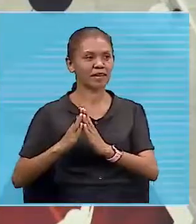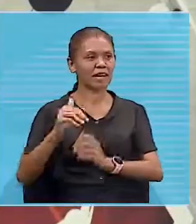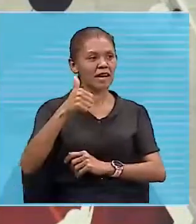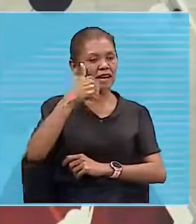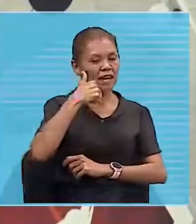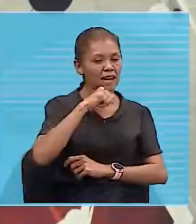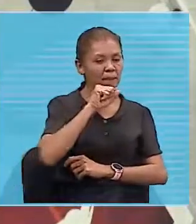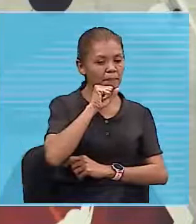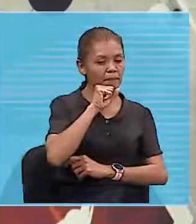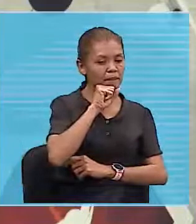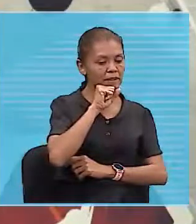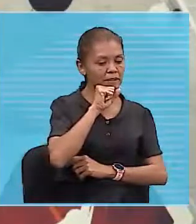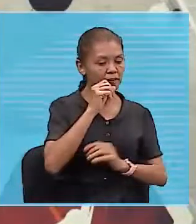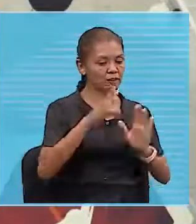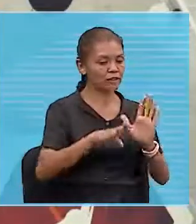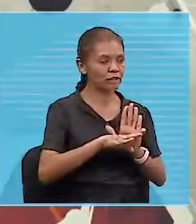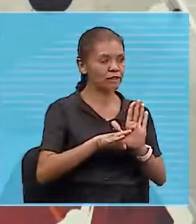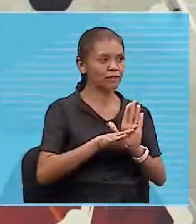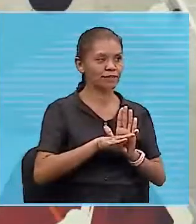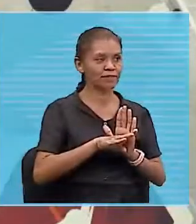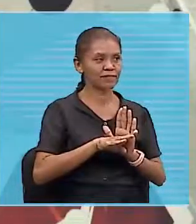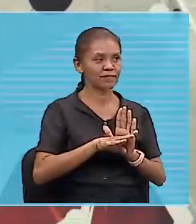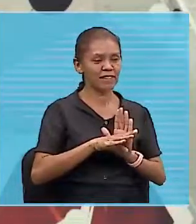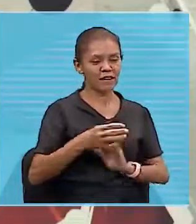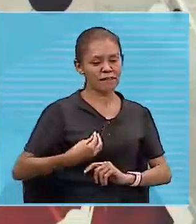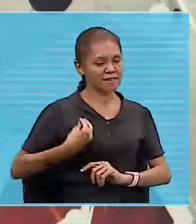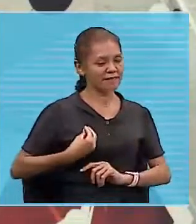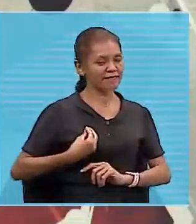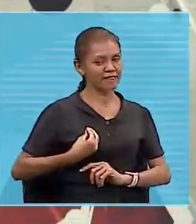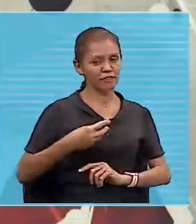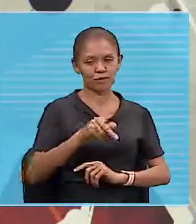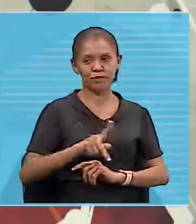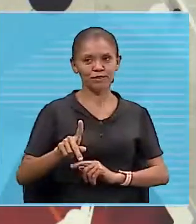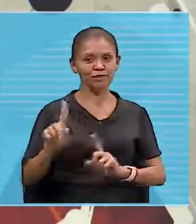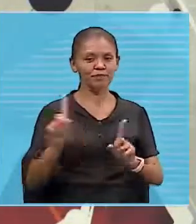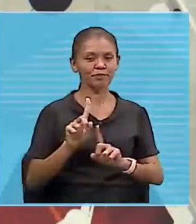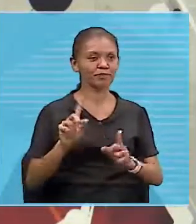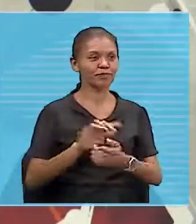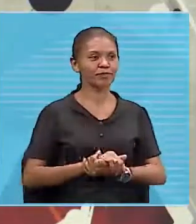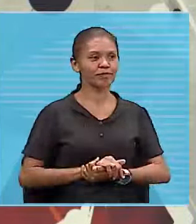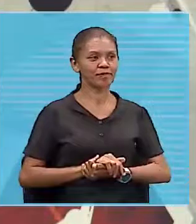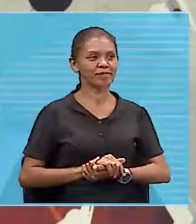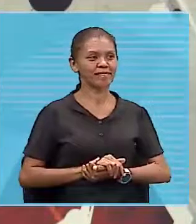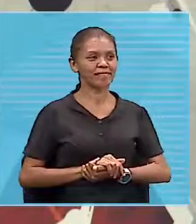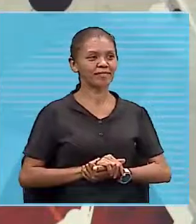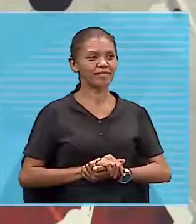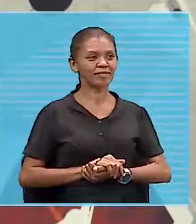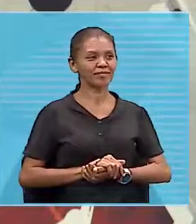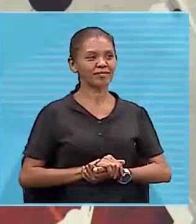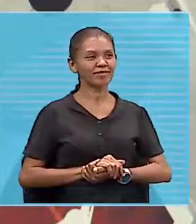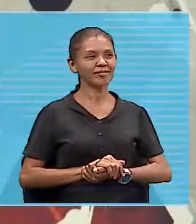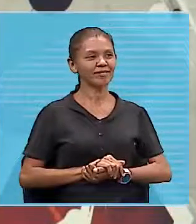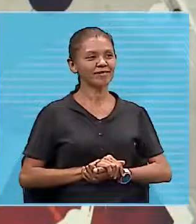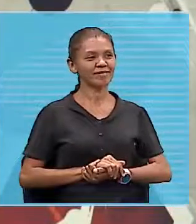chegou para dar uma ferragem chegou e eu não estava lá claro né aí chego lá Francisco que é meu amigo